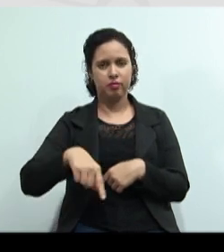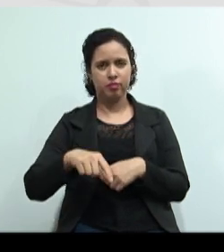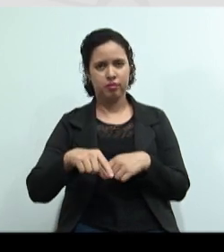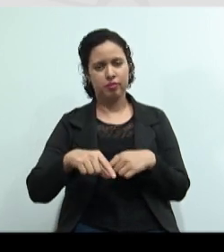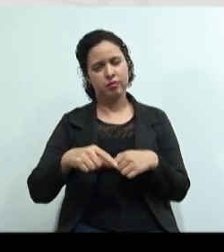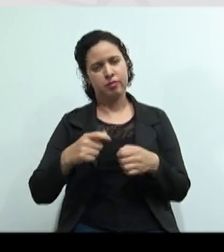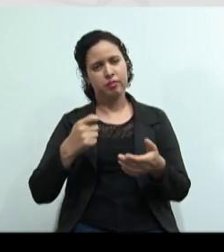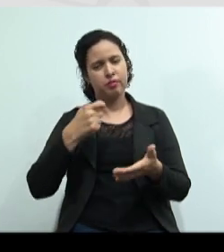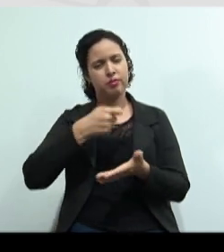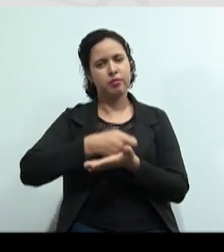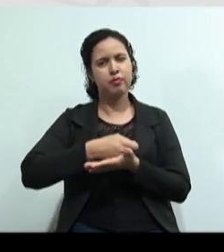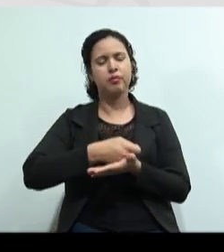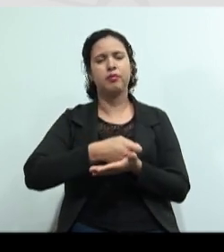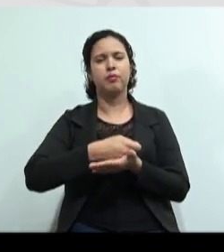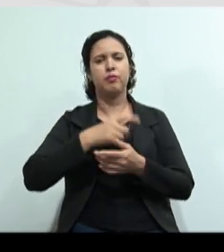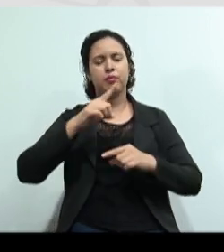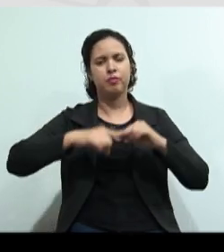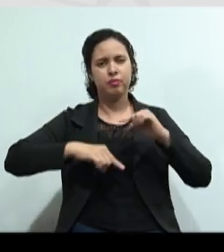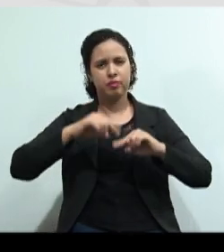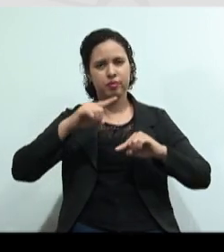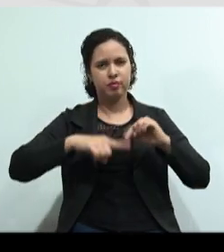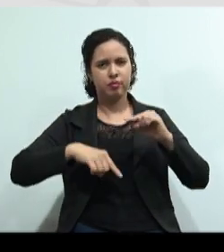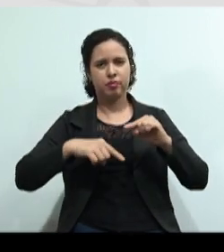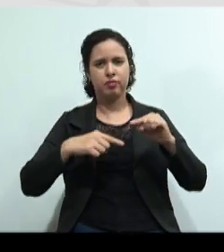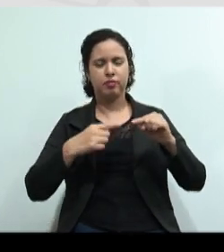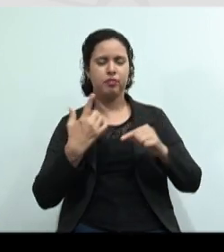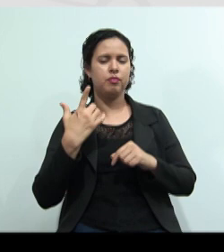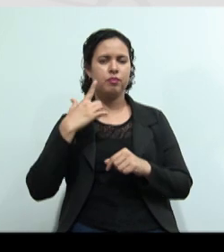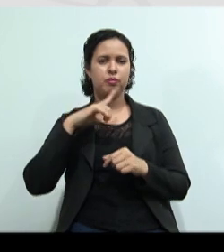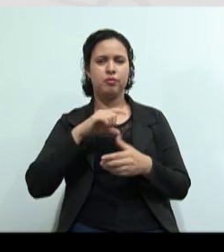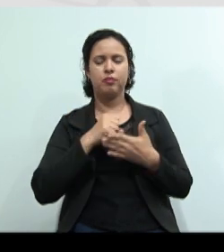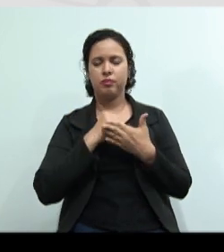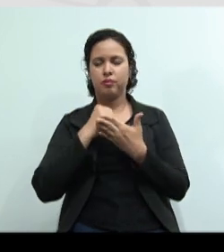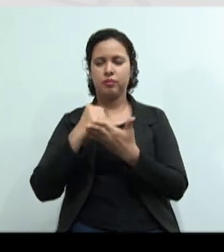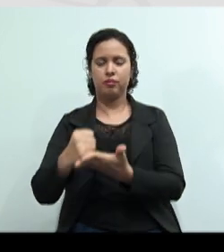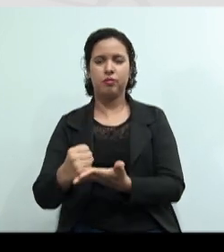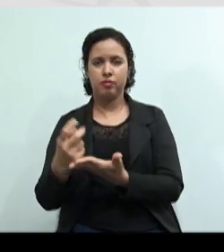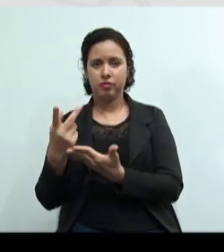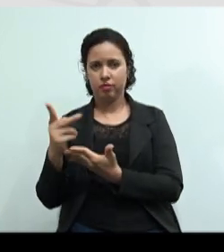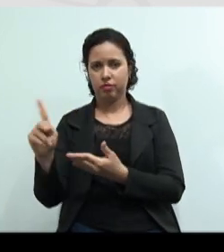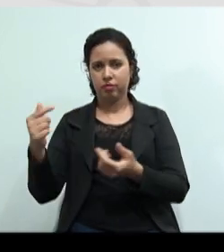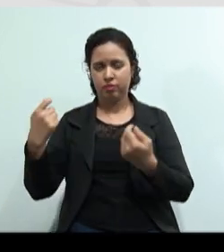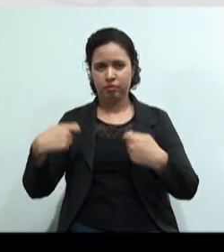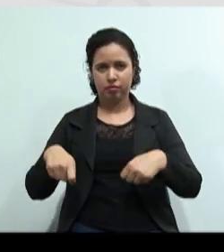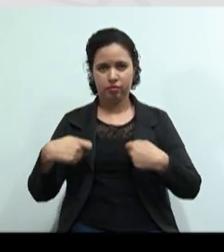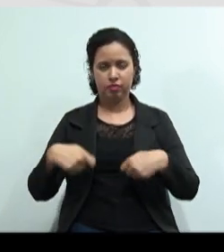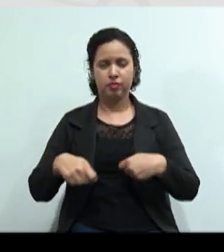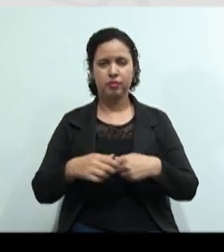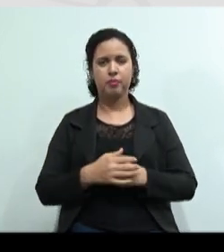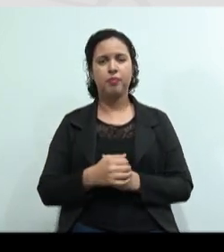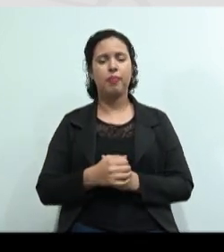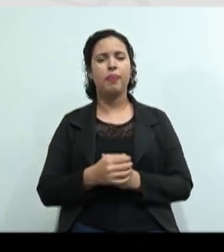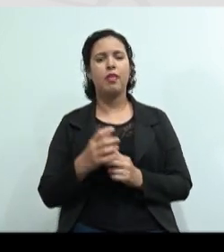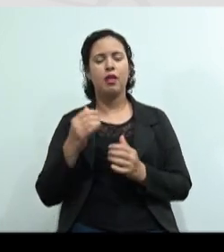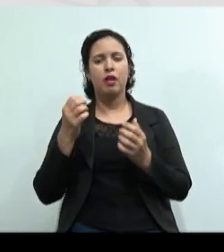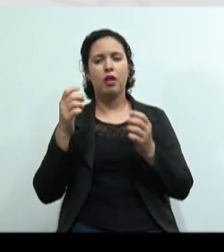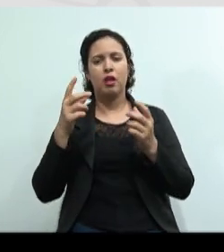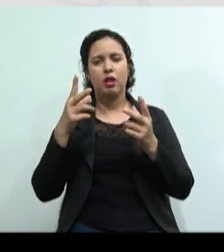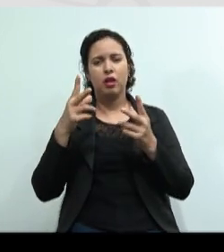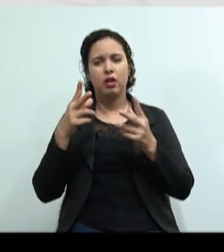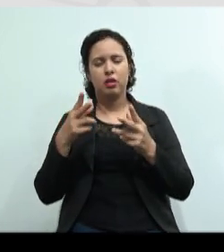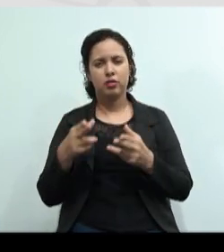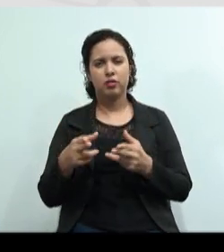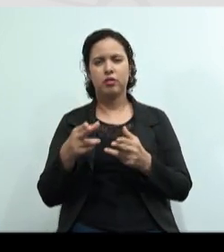por um produto que satisfaça suas necessidades. Ok, é o que eu disse, né, dos produtos de beleza. Então, os produtos de beleza,